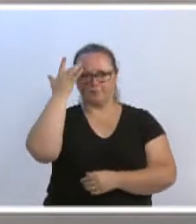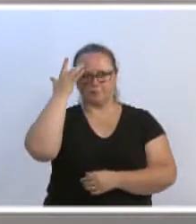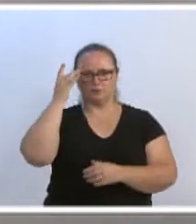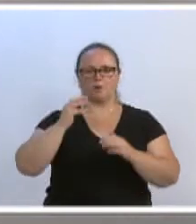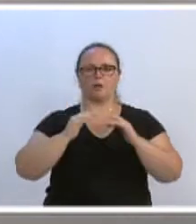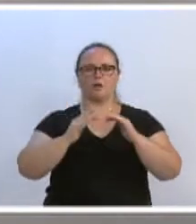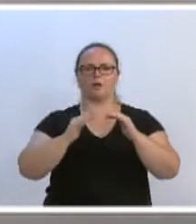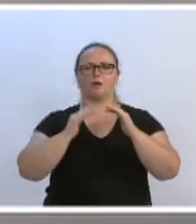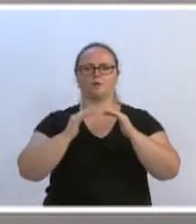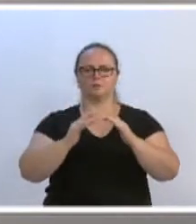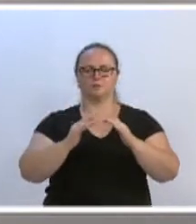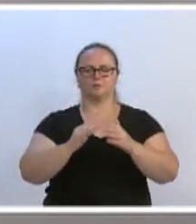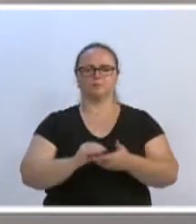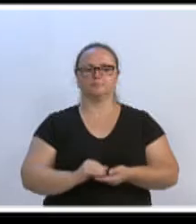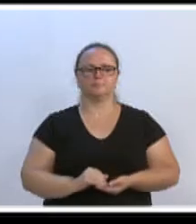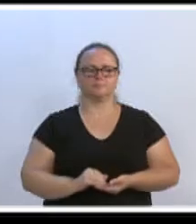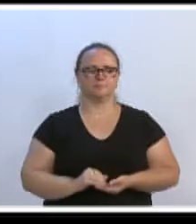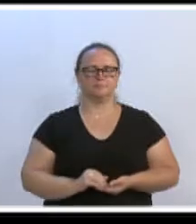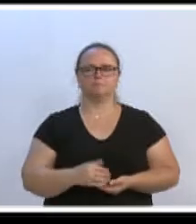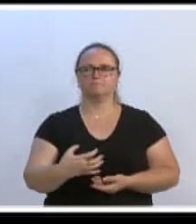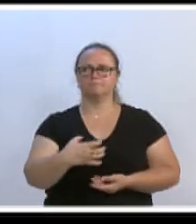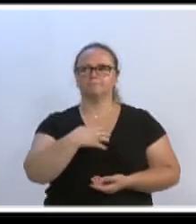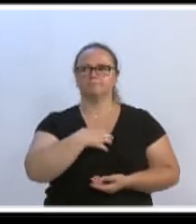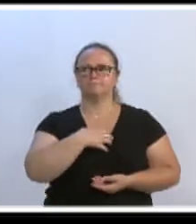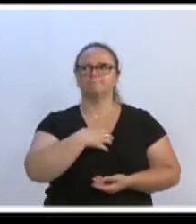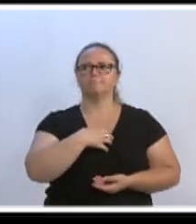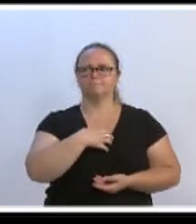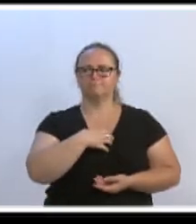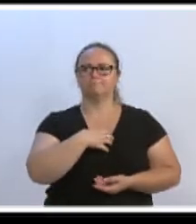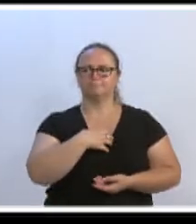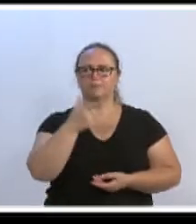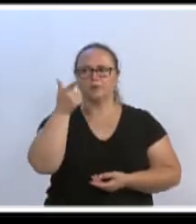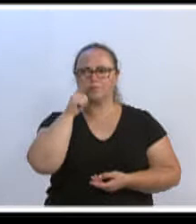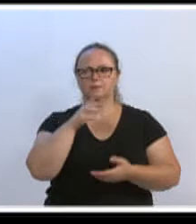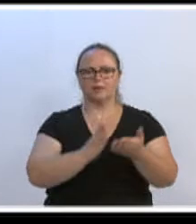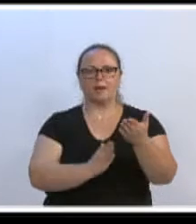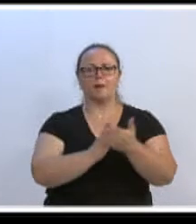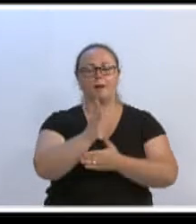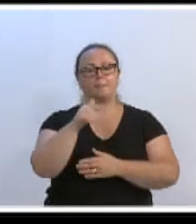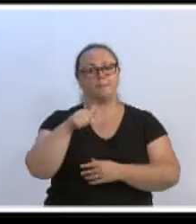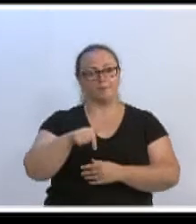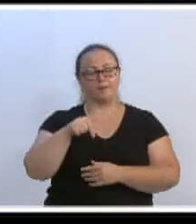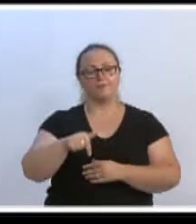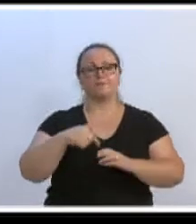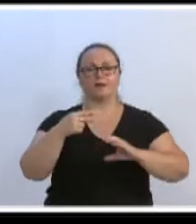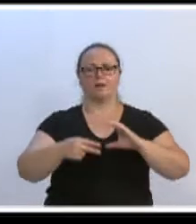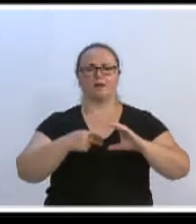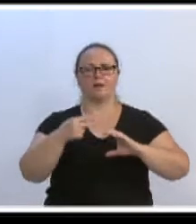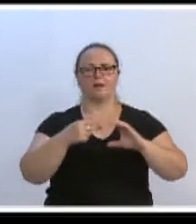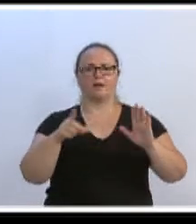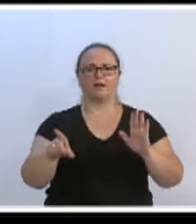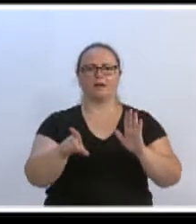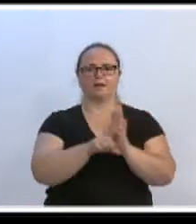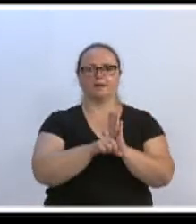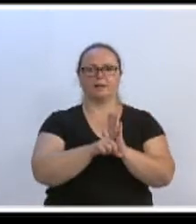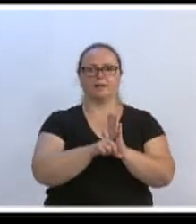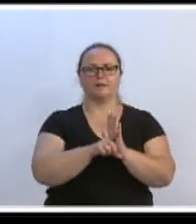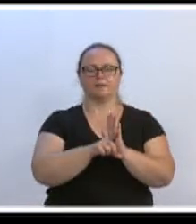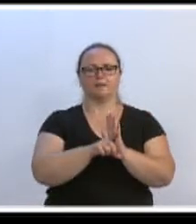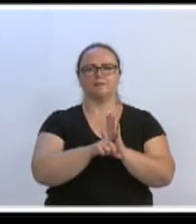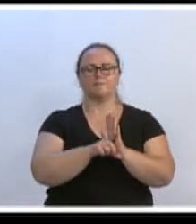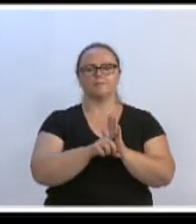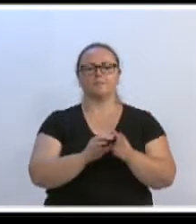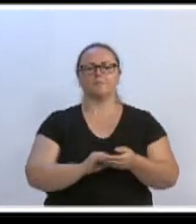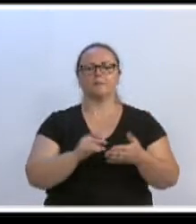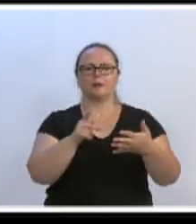vereadores tive a honra eo privilégio de ter aprovado a criança casa legislativa a lei com relação aos artistas que dá a